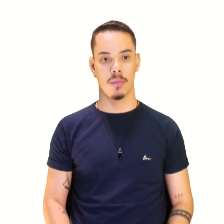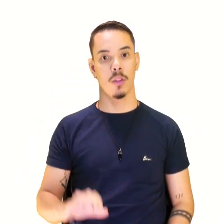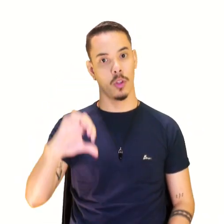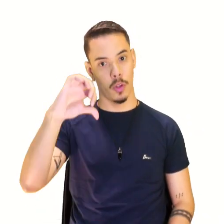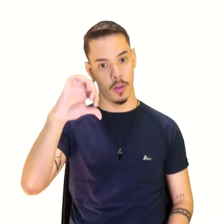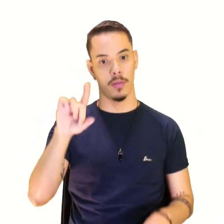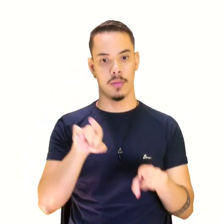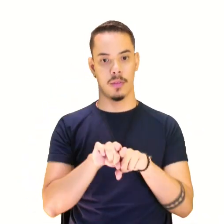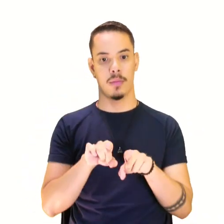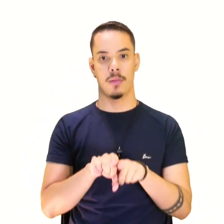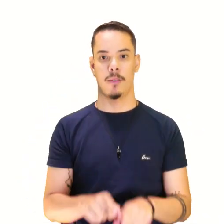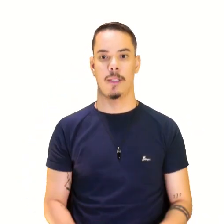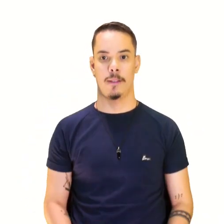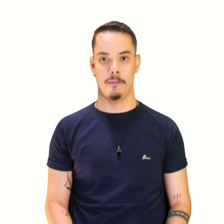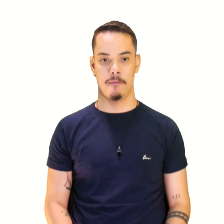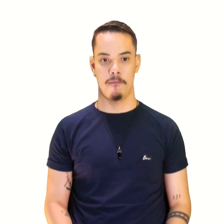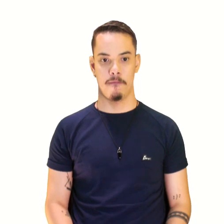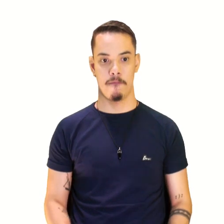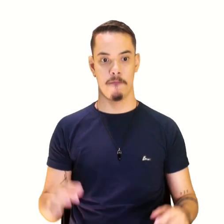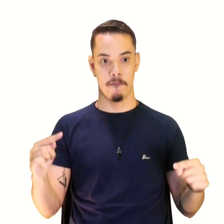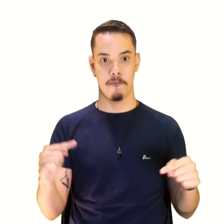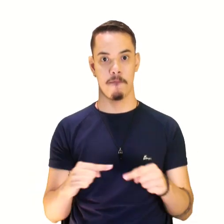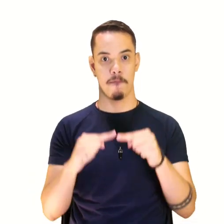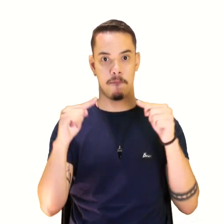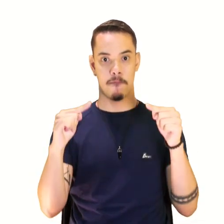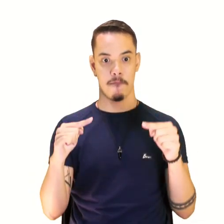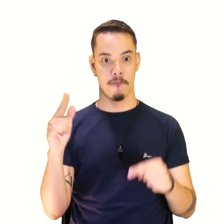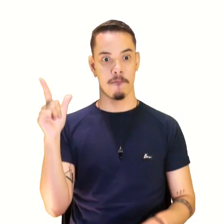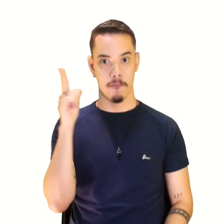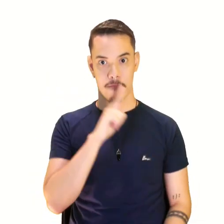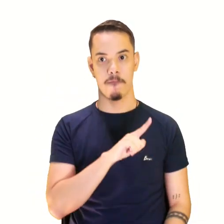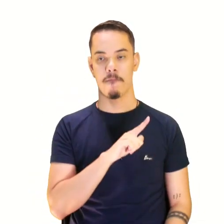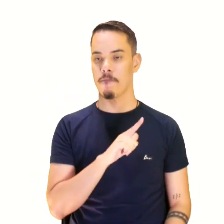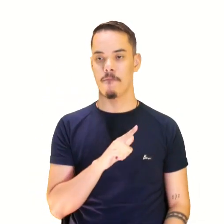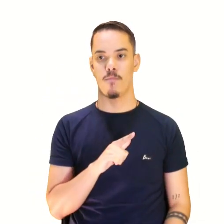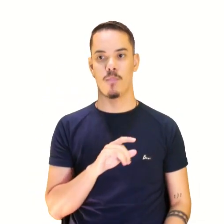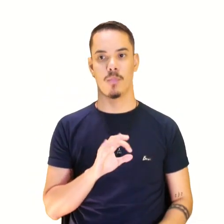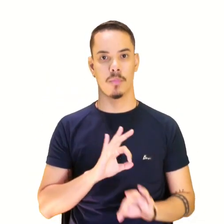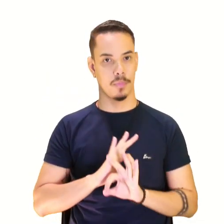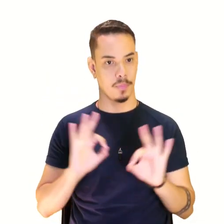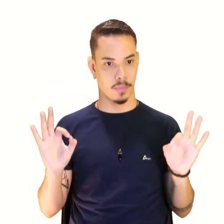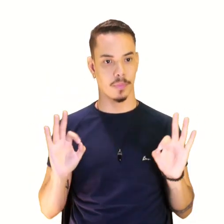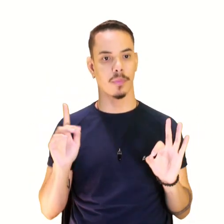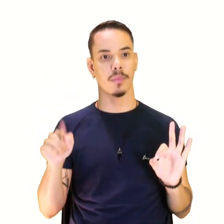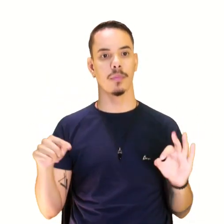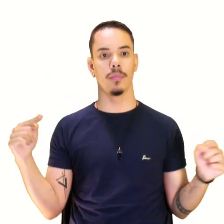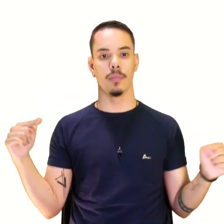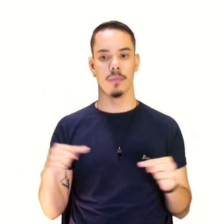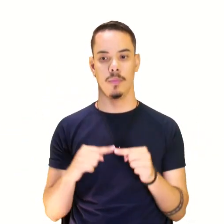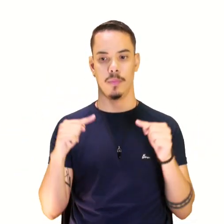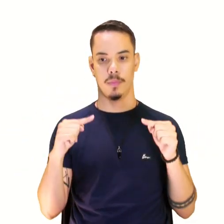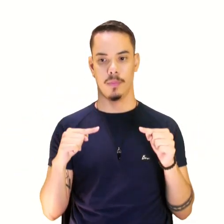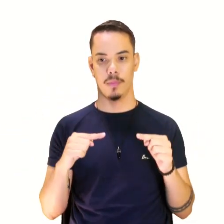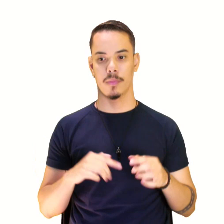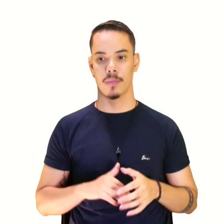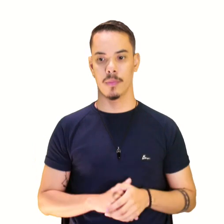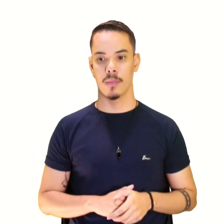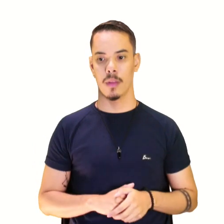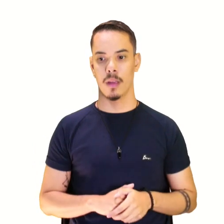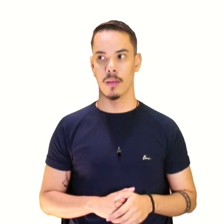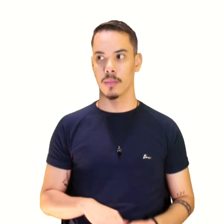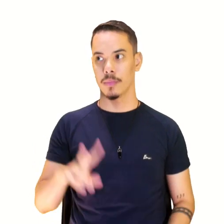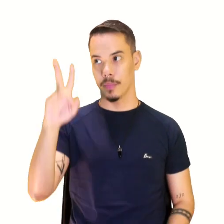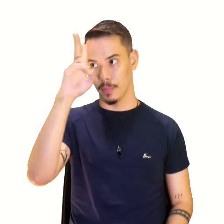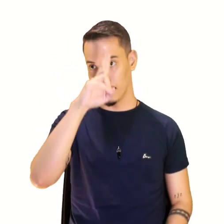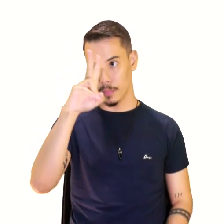1, 9. Então, bateu, valeu, deu certinho? Então tá certo, é proporcional. Lembrando os